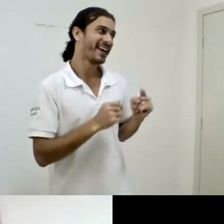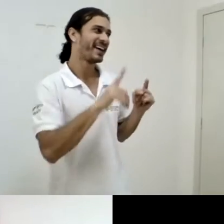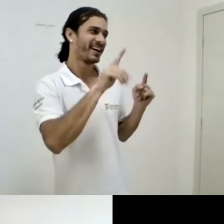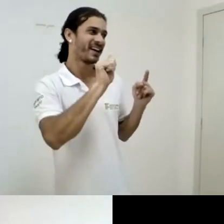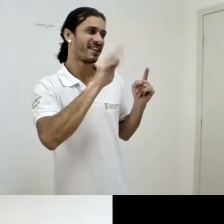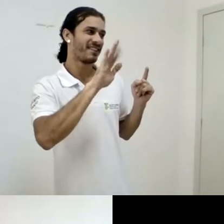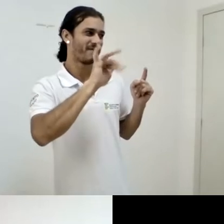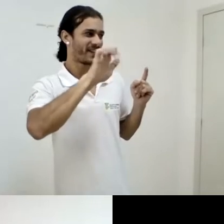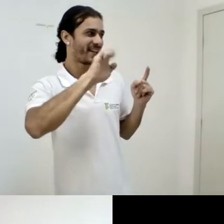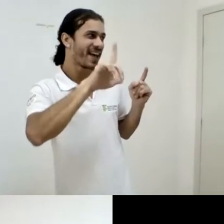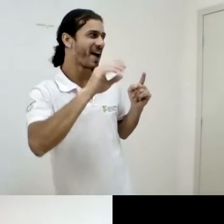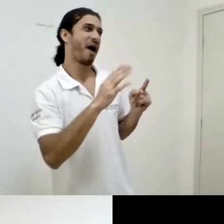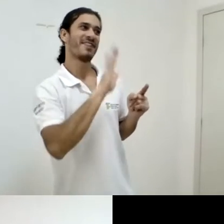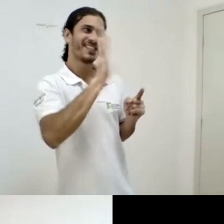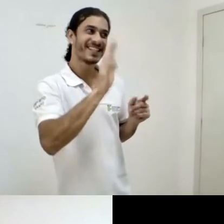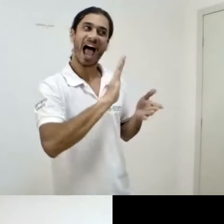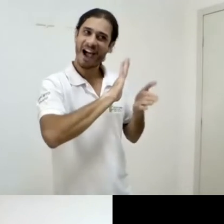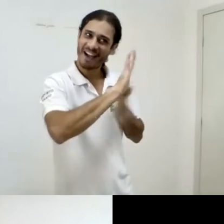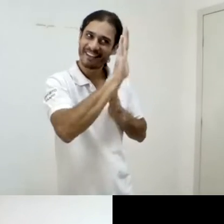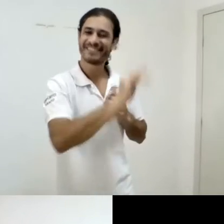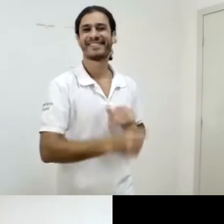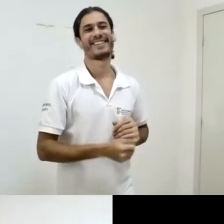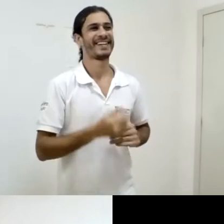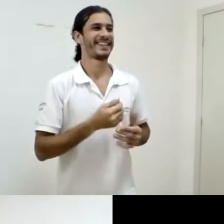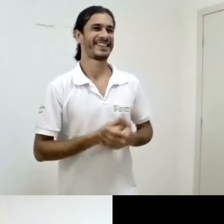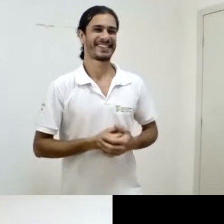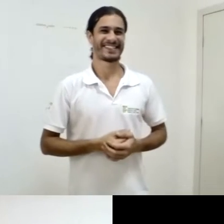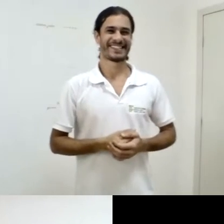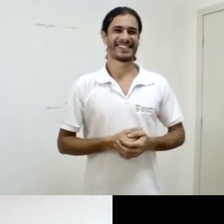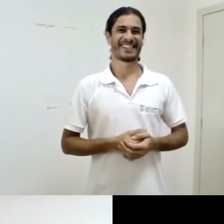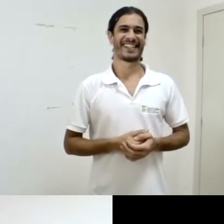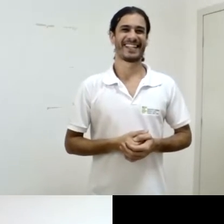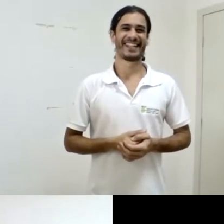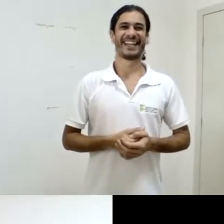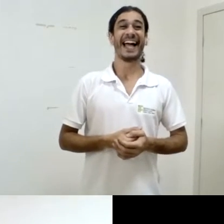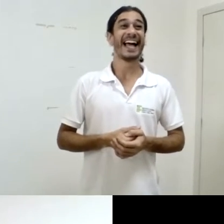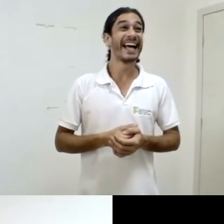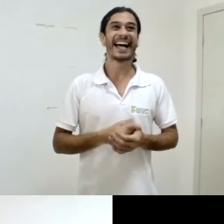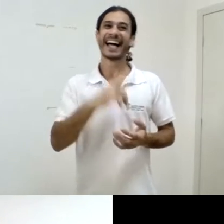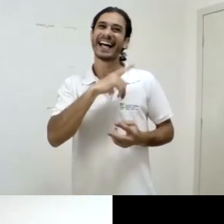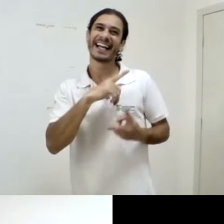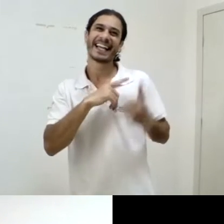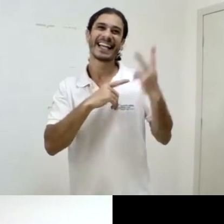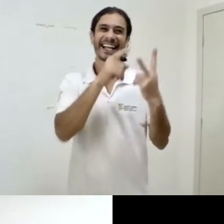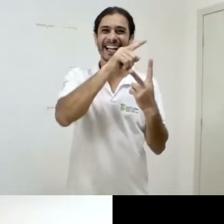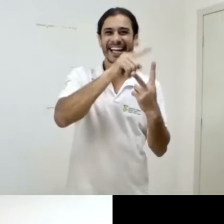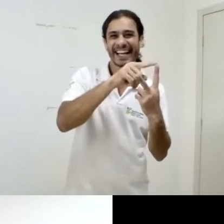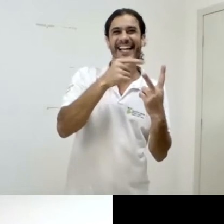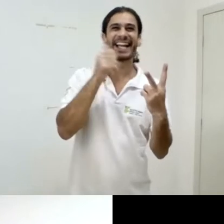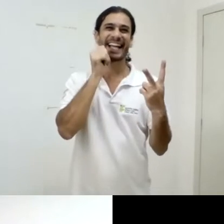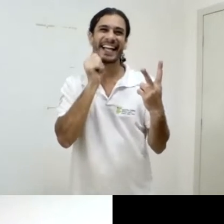Pô, não é? Bacana, quem casou? Se tiver 10, pode apresentar 10 aí. Não, só eles dois.